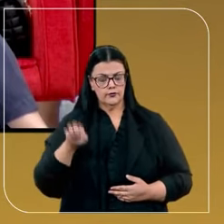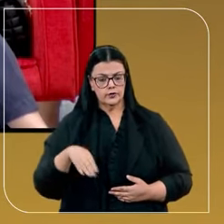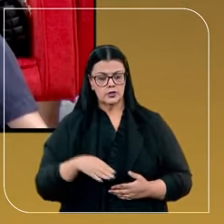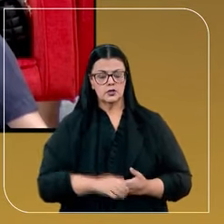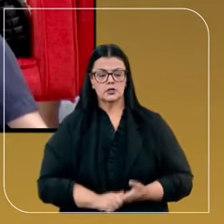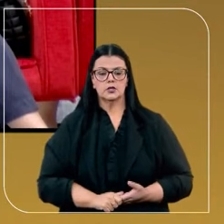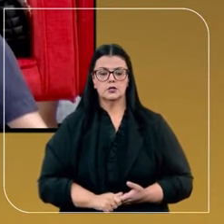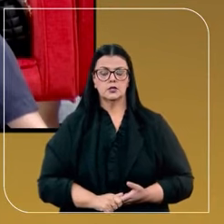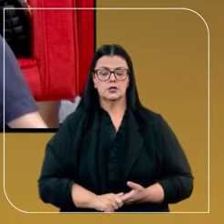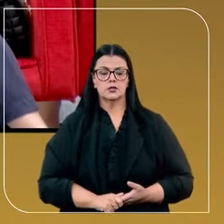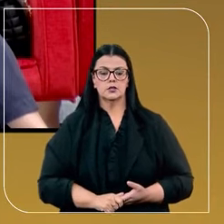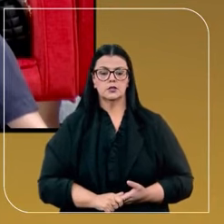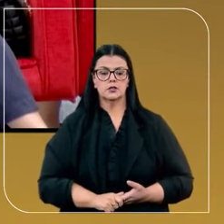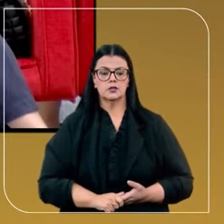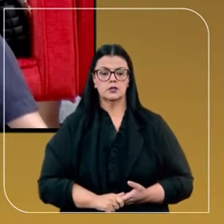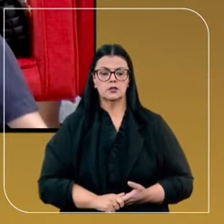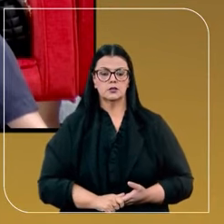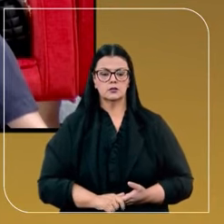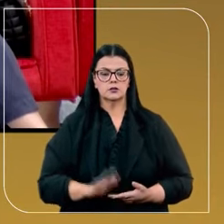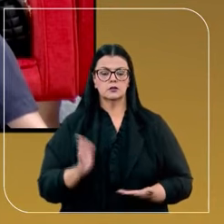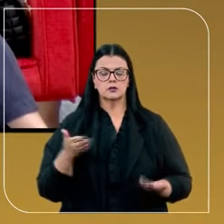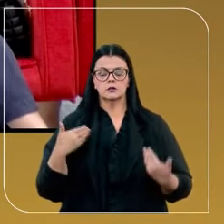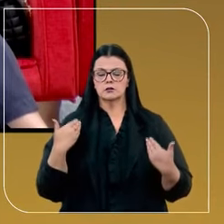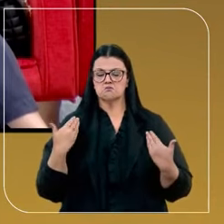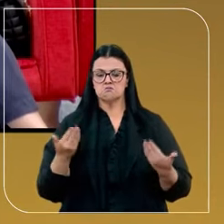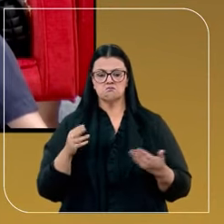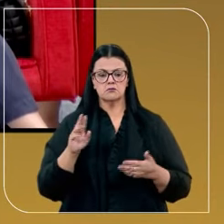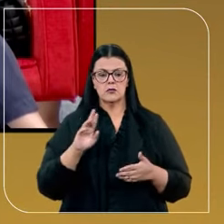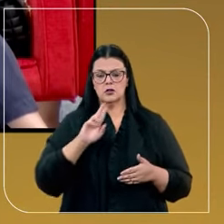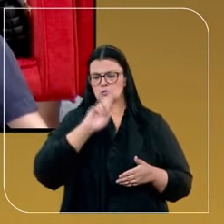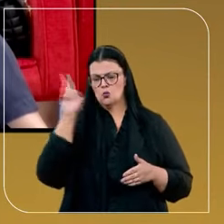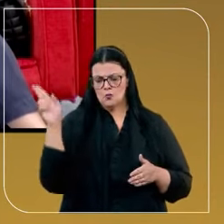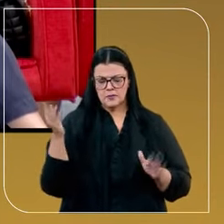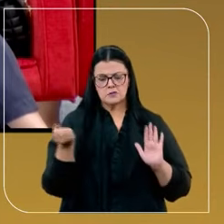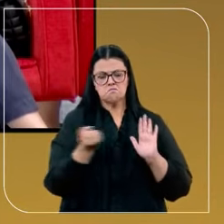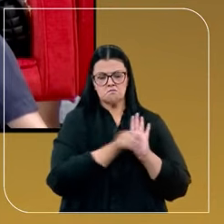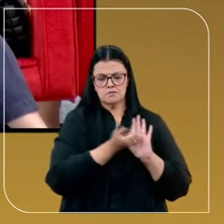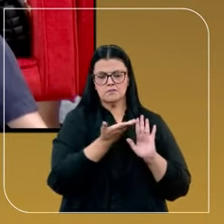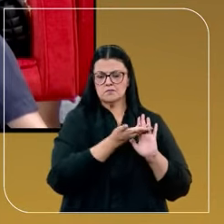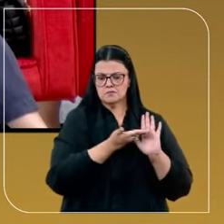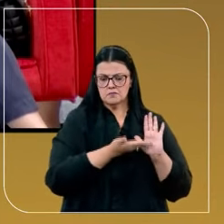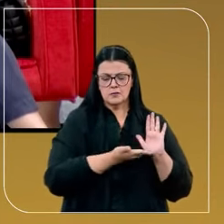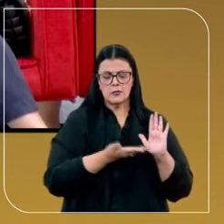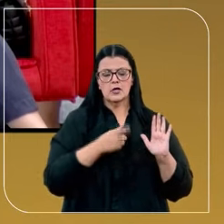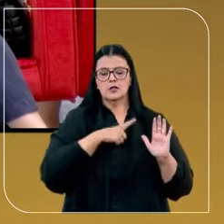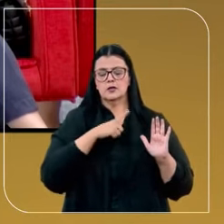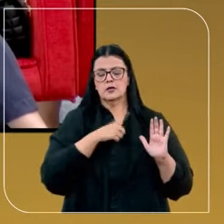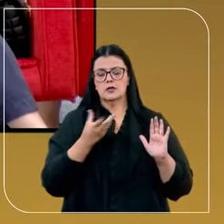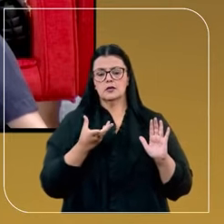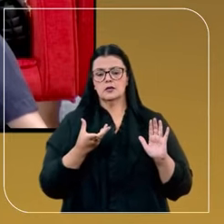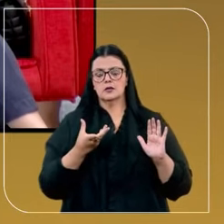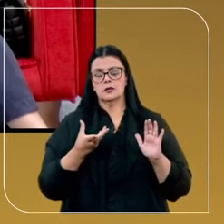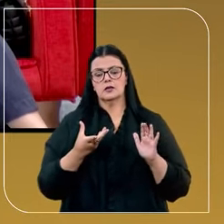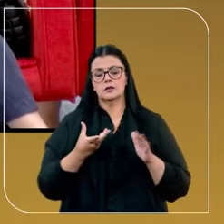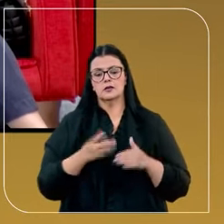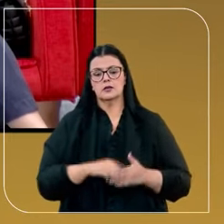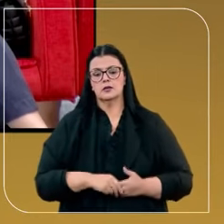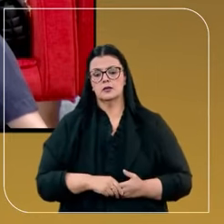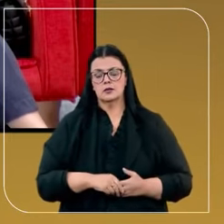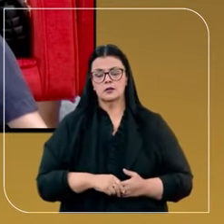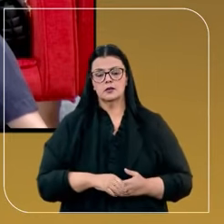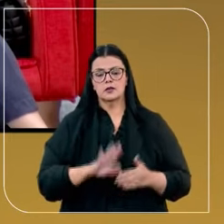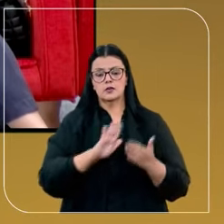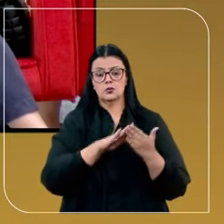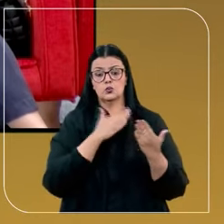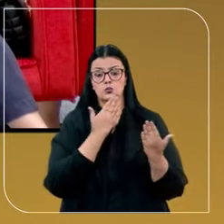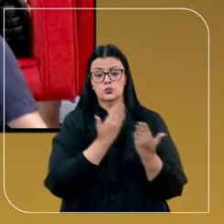temos, eu fiz questão de nomear os que estão aqui presentes, temos desta